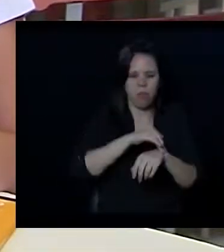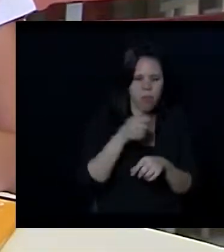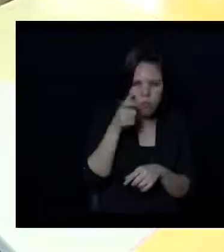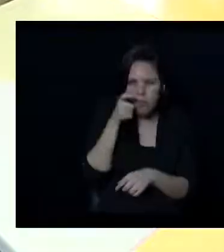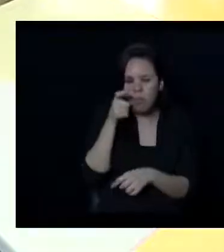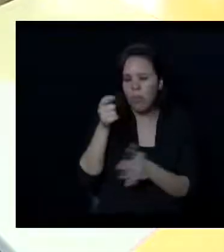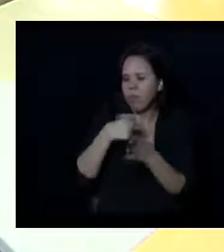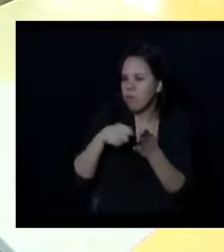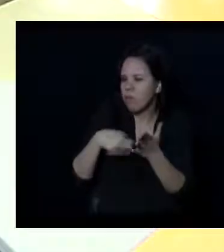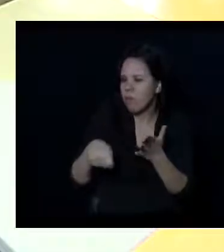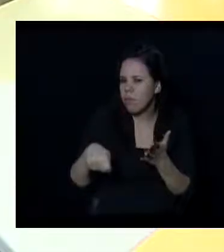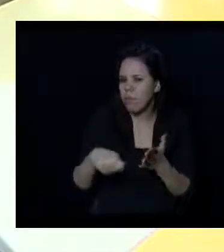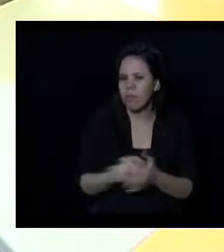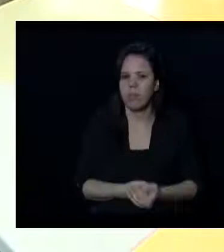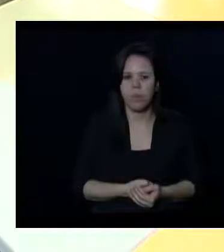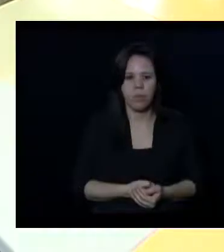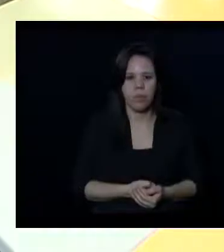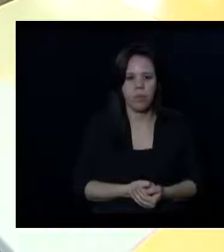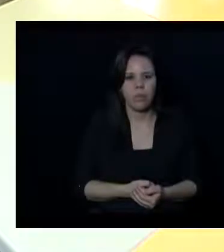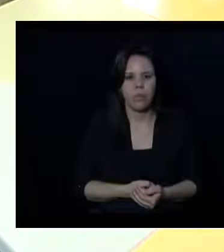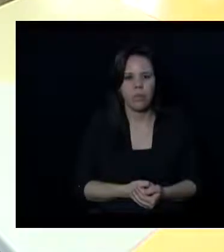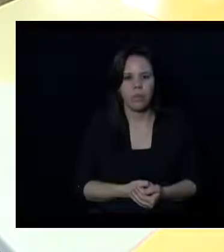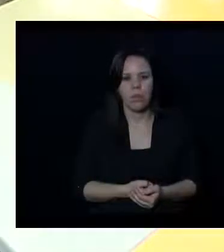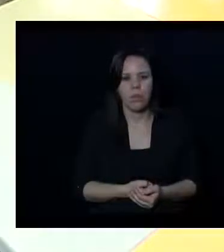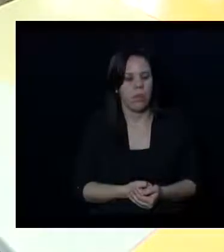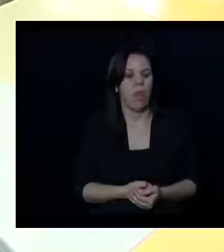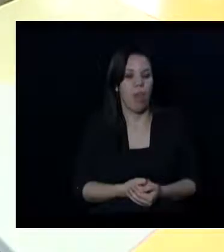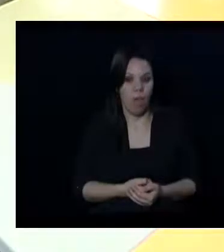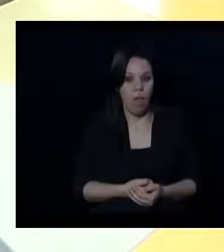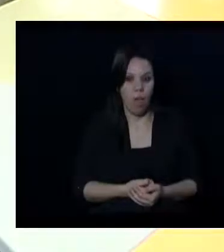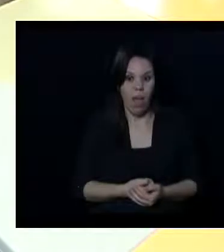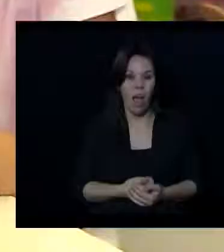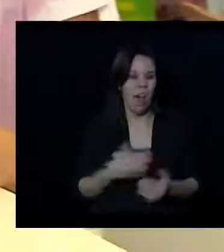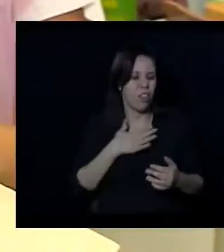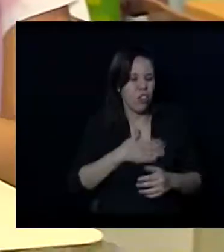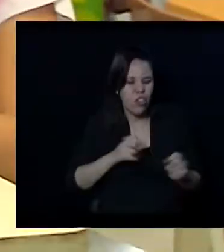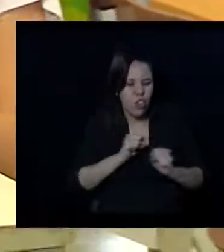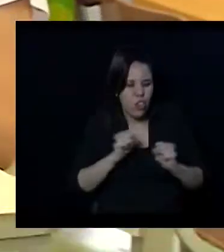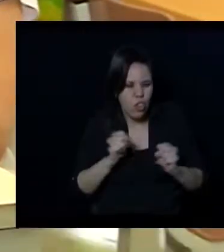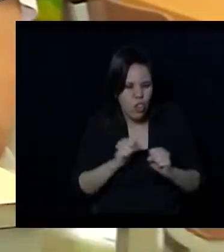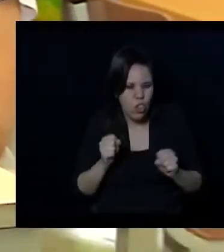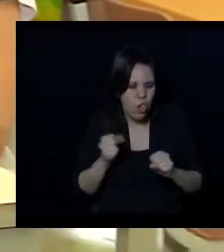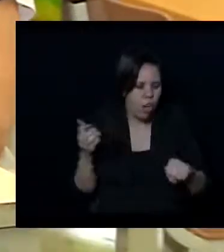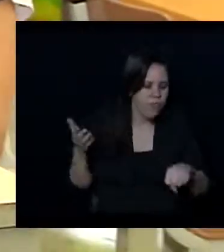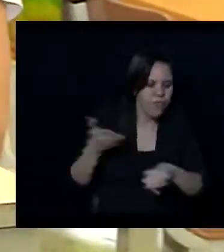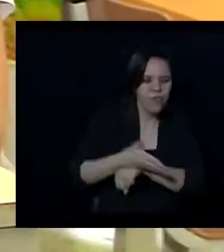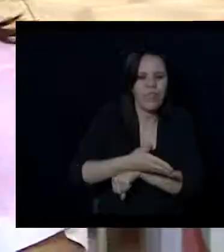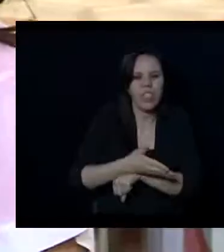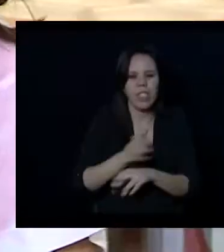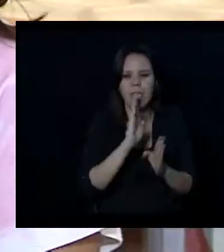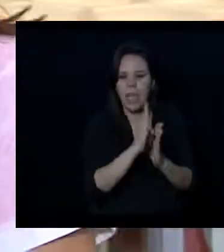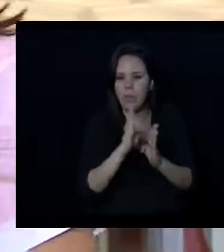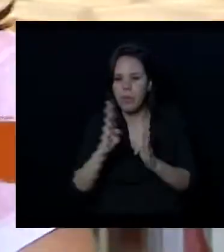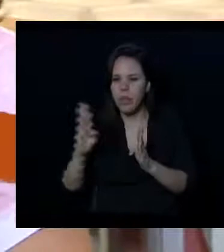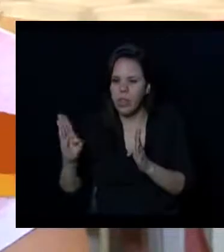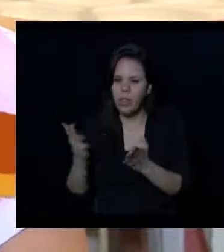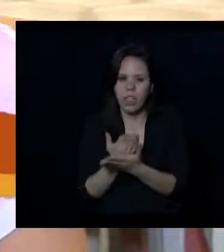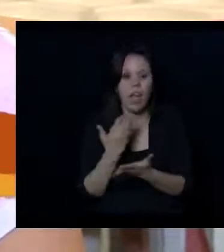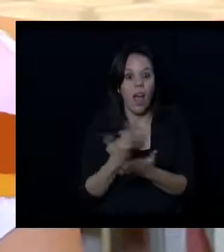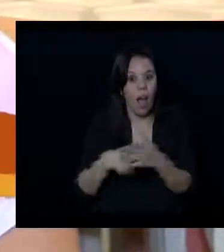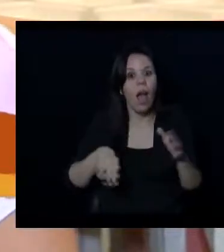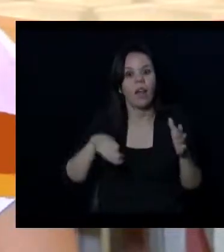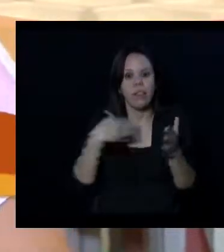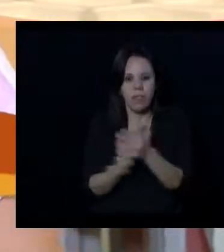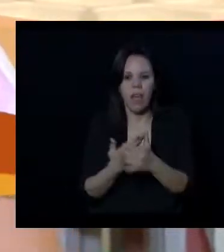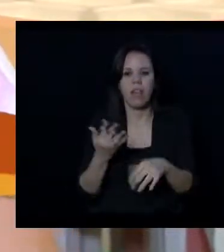diário. Yasmin não dispensa um passeio na biblioteca nem nas férias. Eu acho divertido,